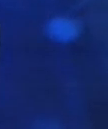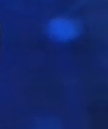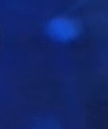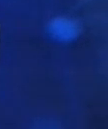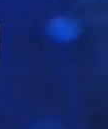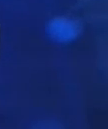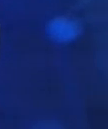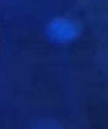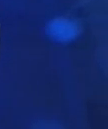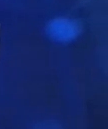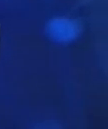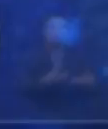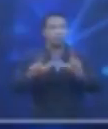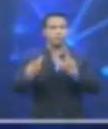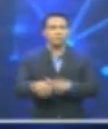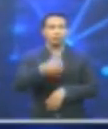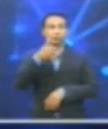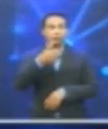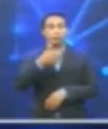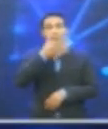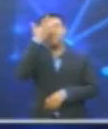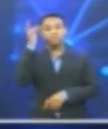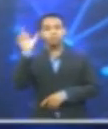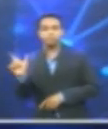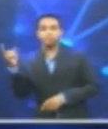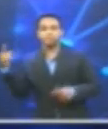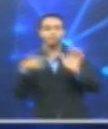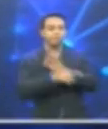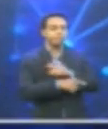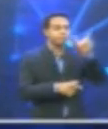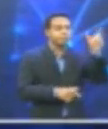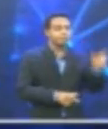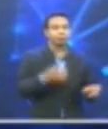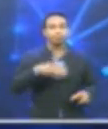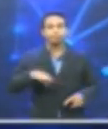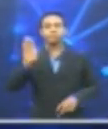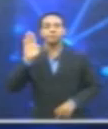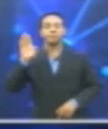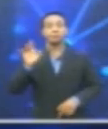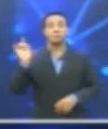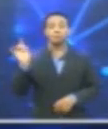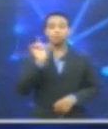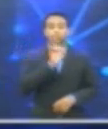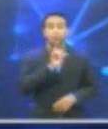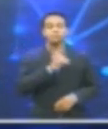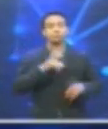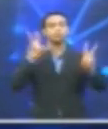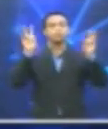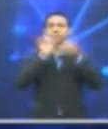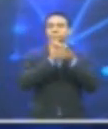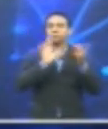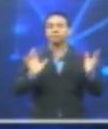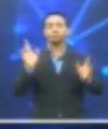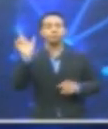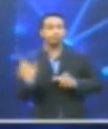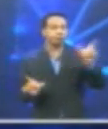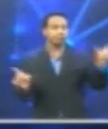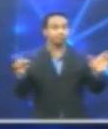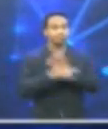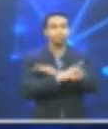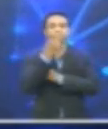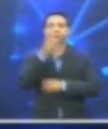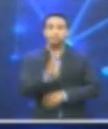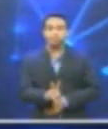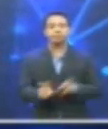Neste primeiro bloco, candidato pergunta para candidato com tema livre. Cada candidato vai perguntar e responder 2 vezes.